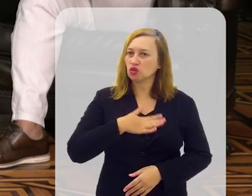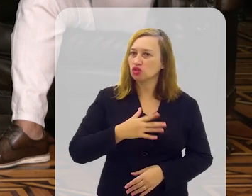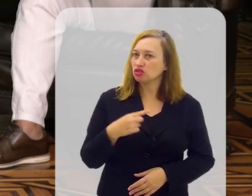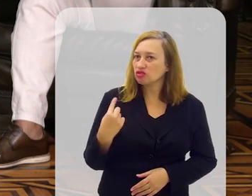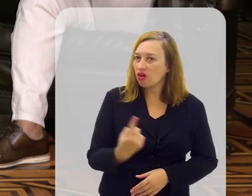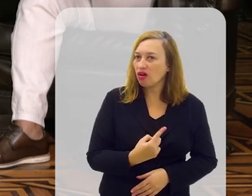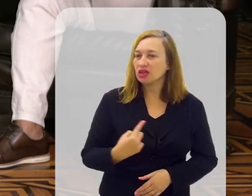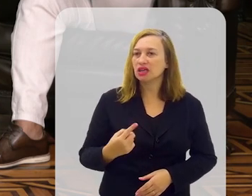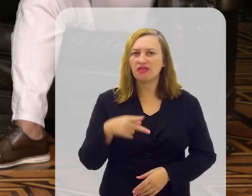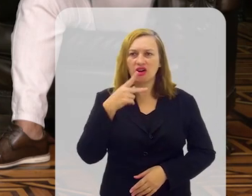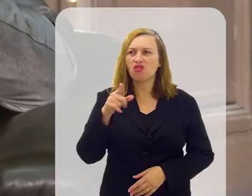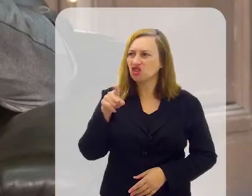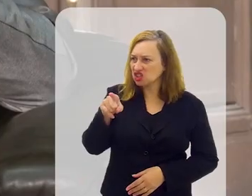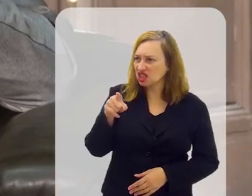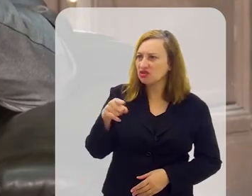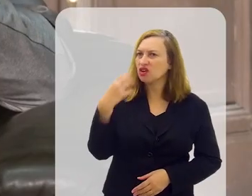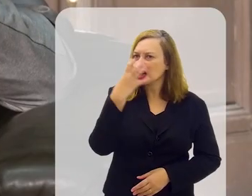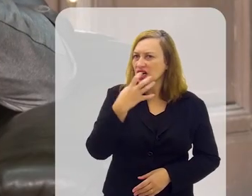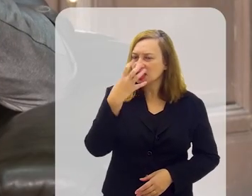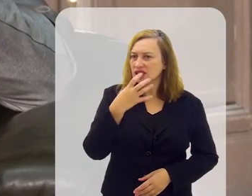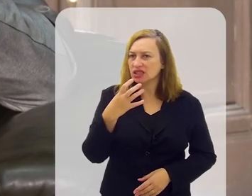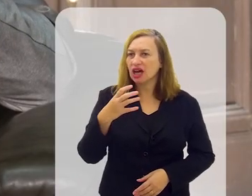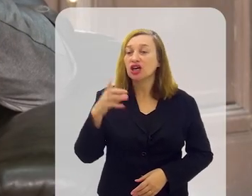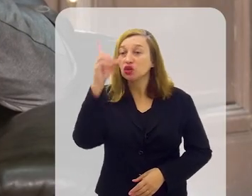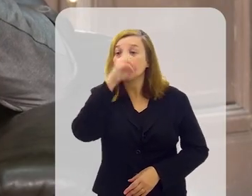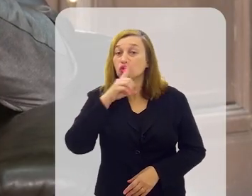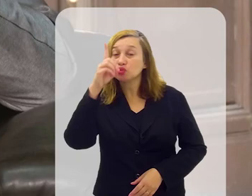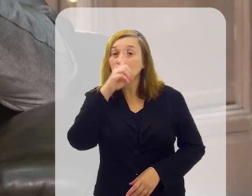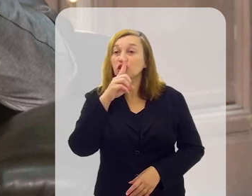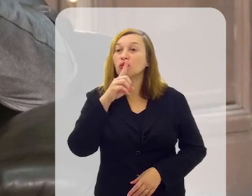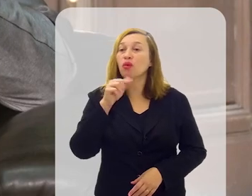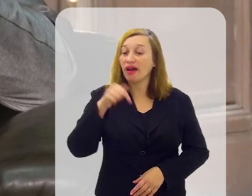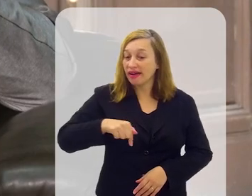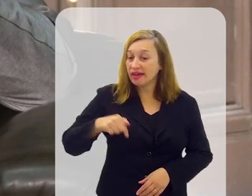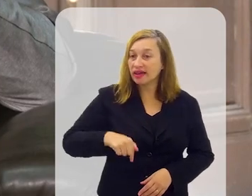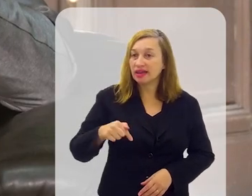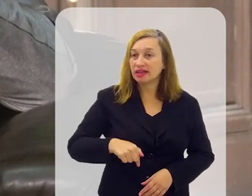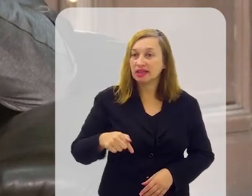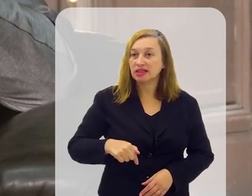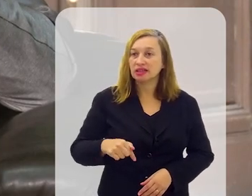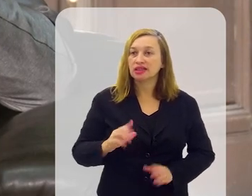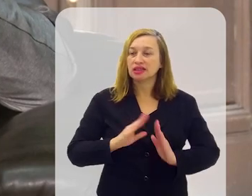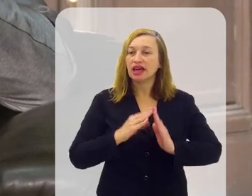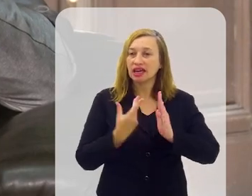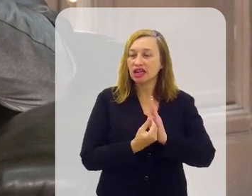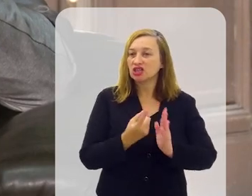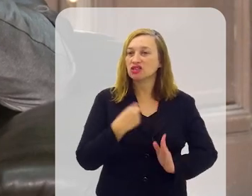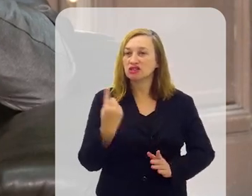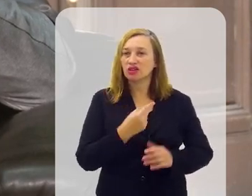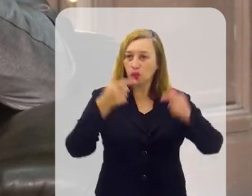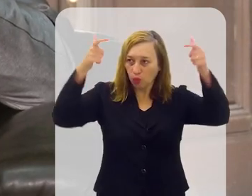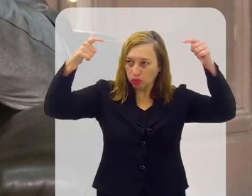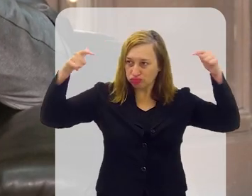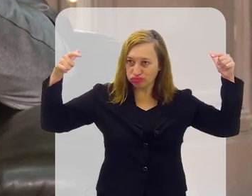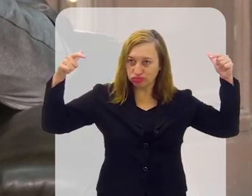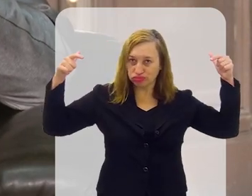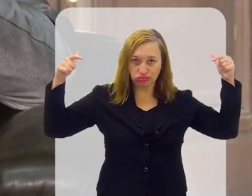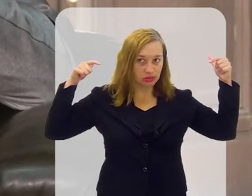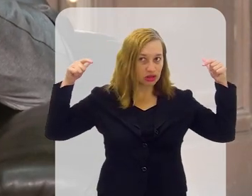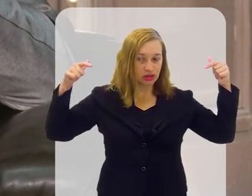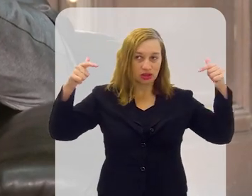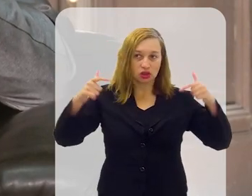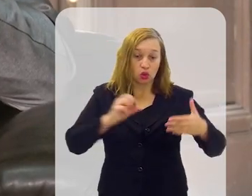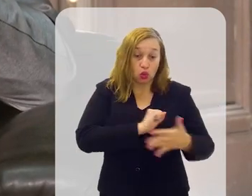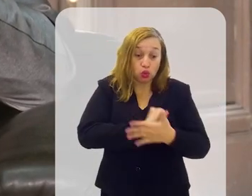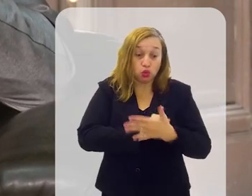nossa cara lá. Aí ele falou assim, vocês vão cantar domingo que vem aqui Na nossa igreja, aquele pessoal de chapelão, sabe